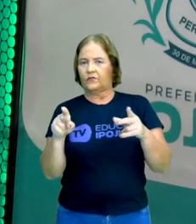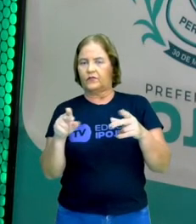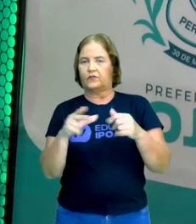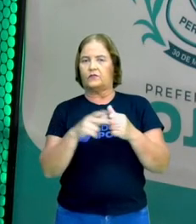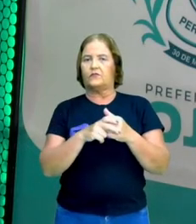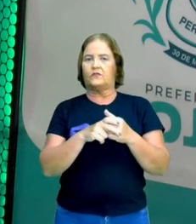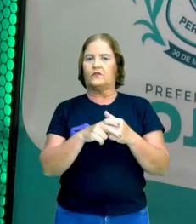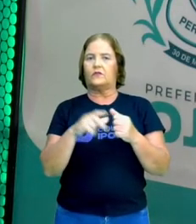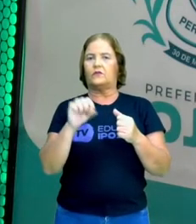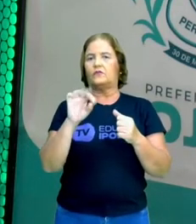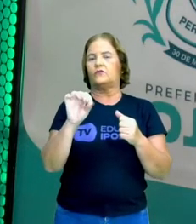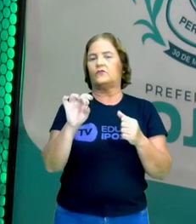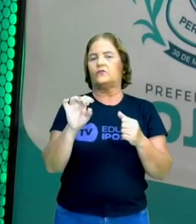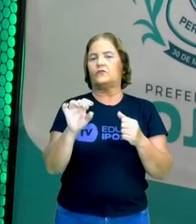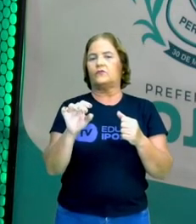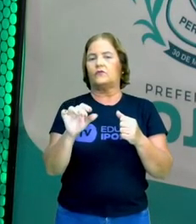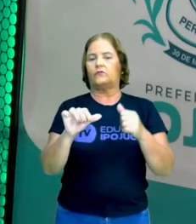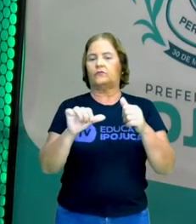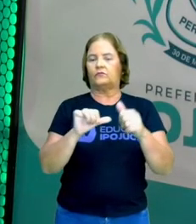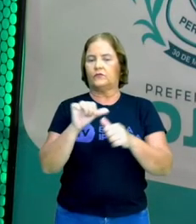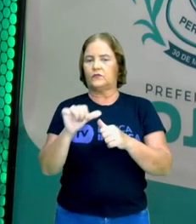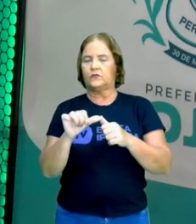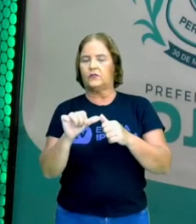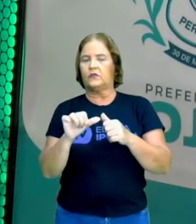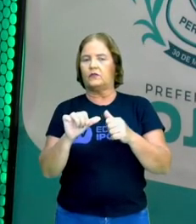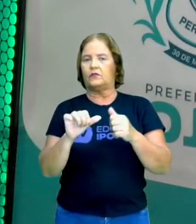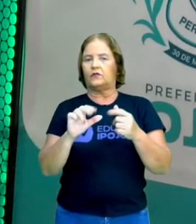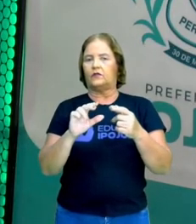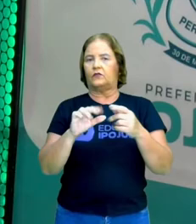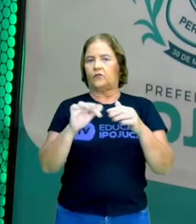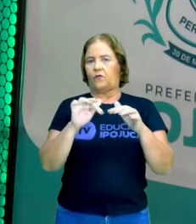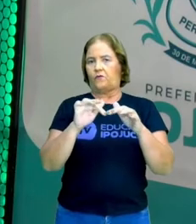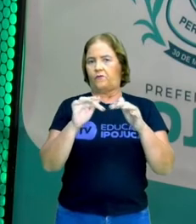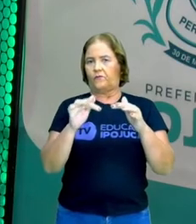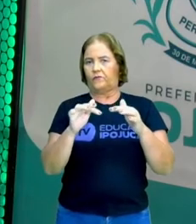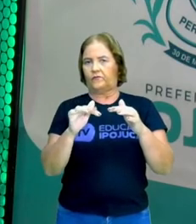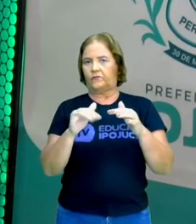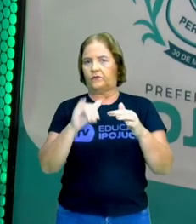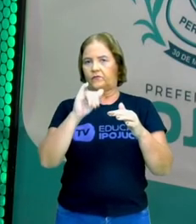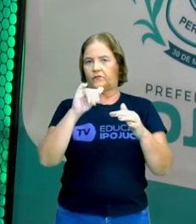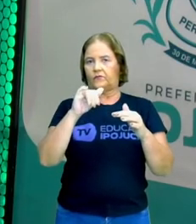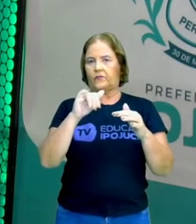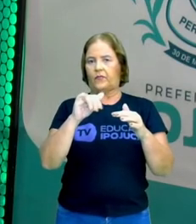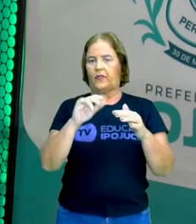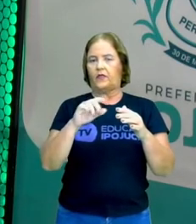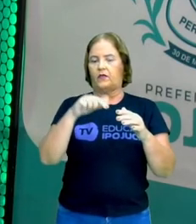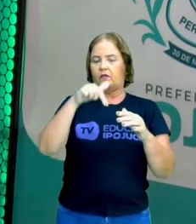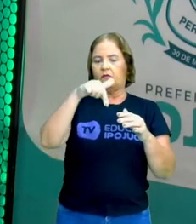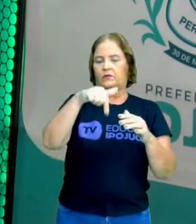misto uma fração imprópria. Como é que faz isso? 7 vezes 1